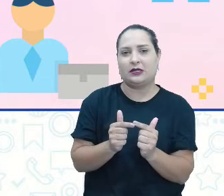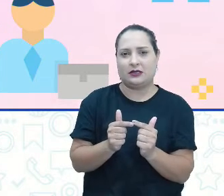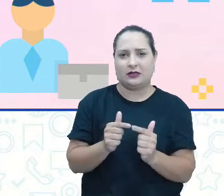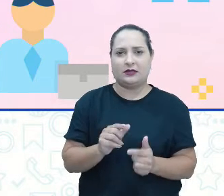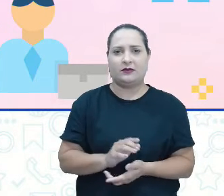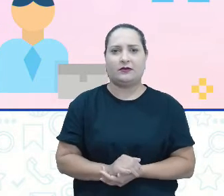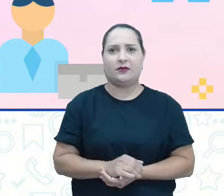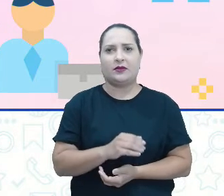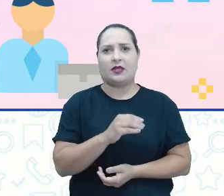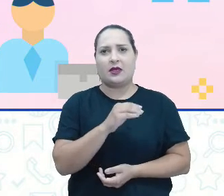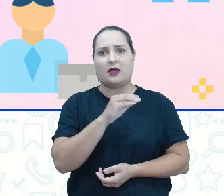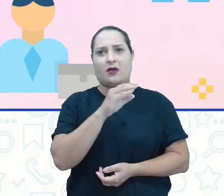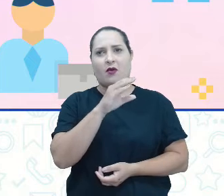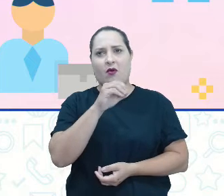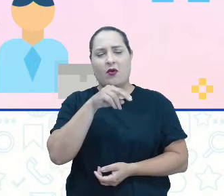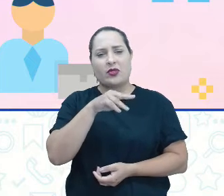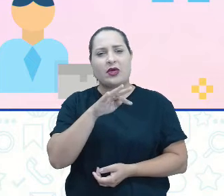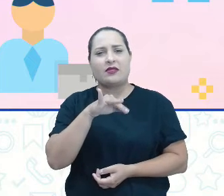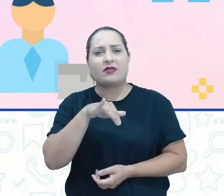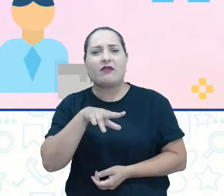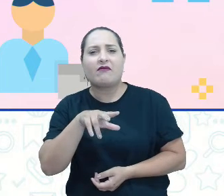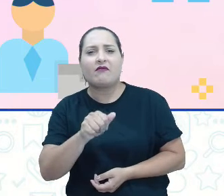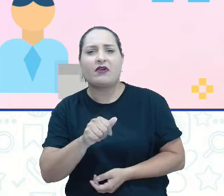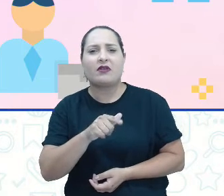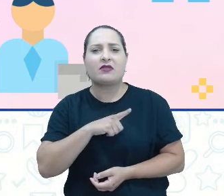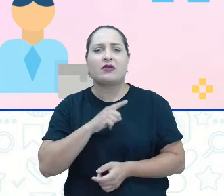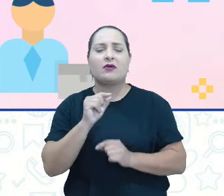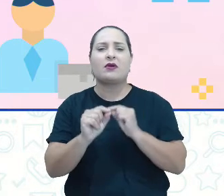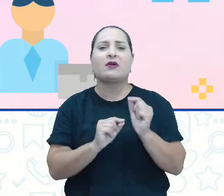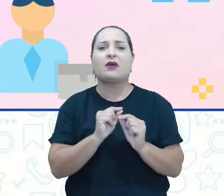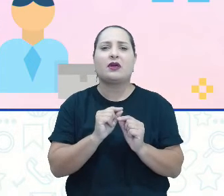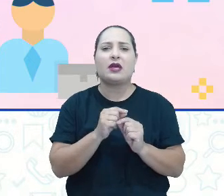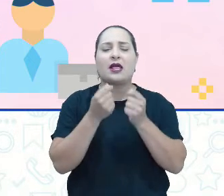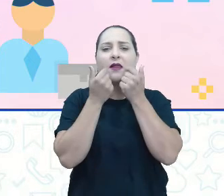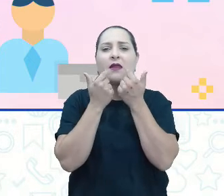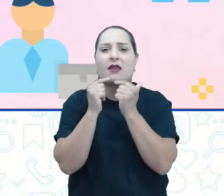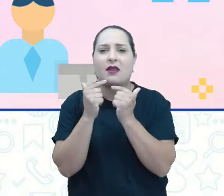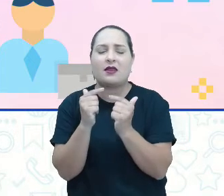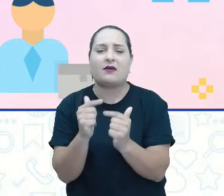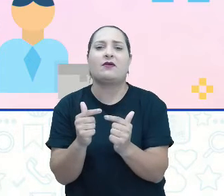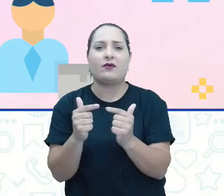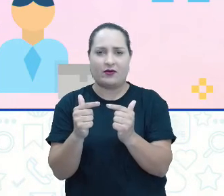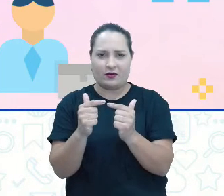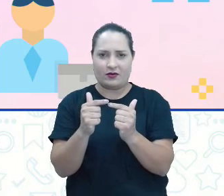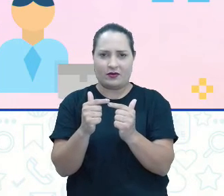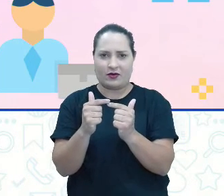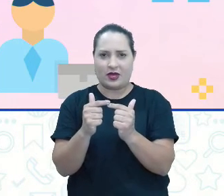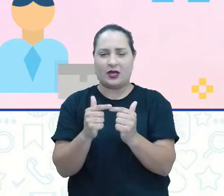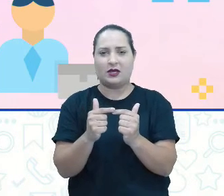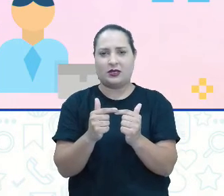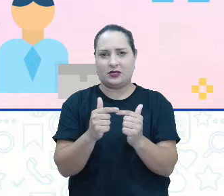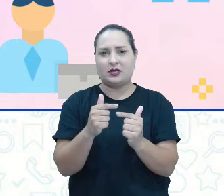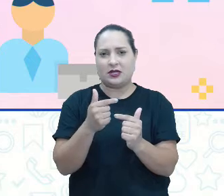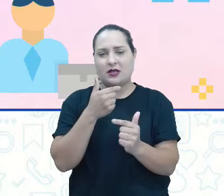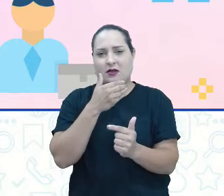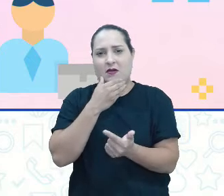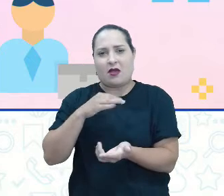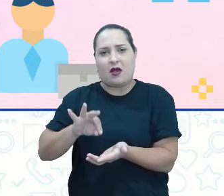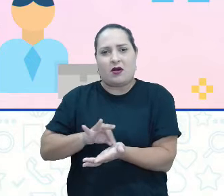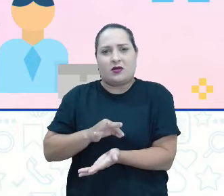ou conativa, é uma das funções da linguagem definidas pelo linguista russo